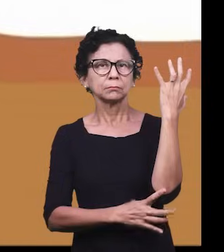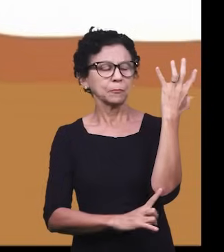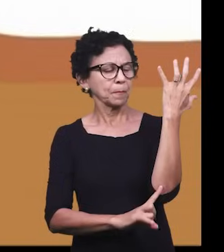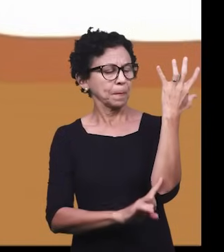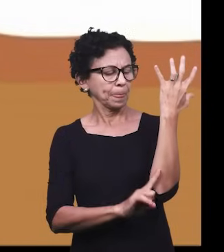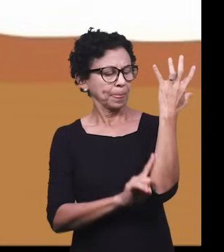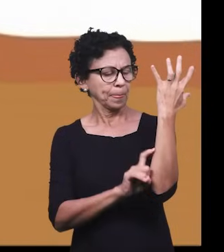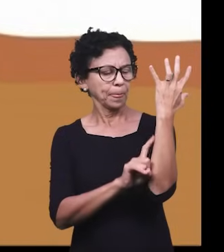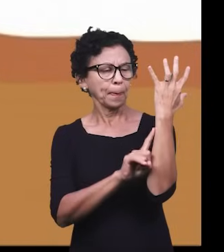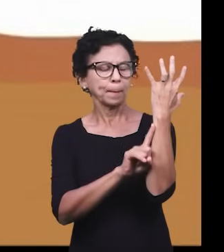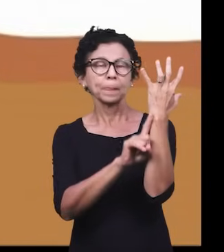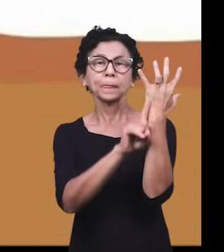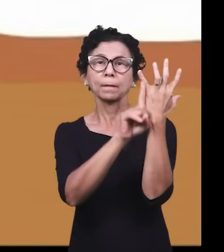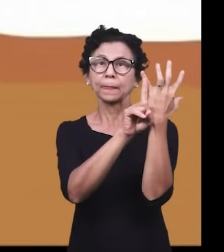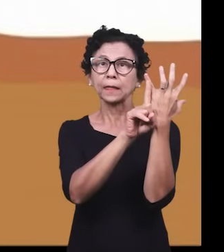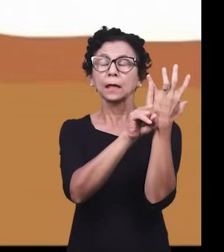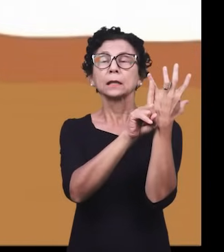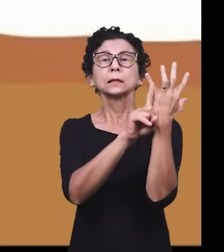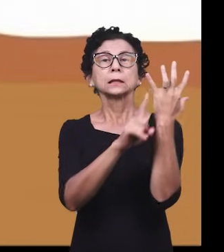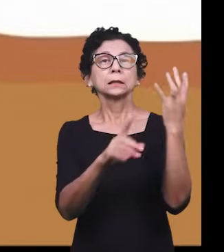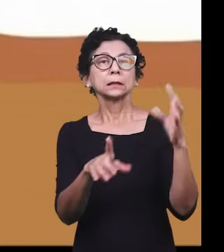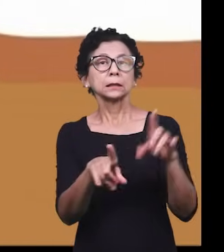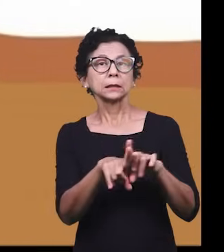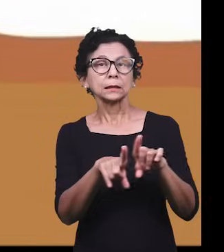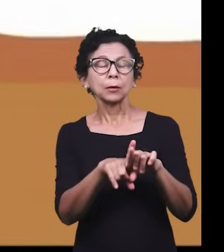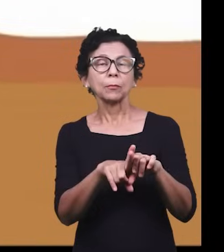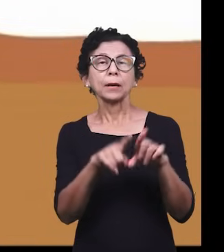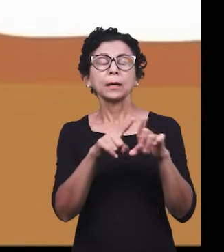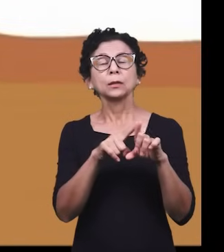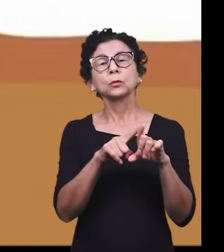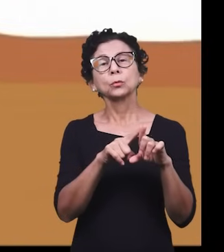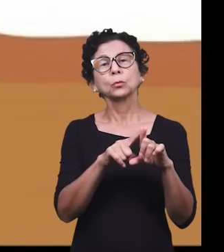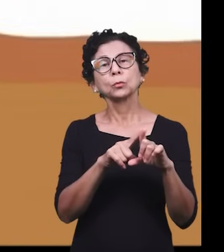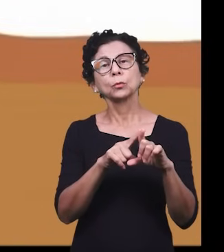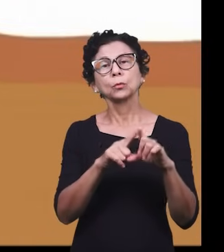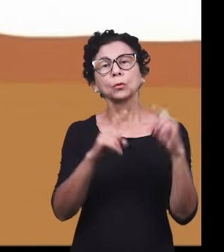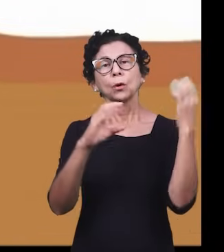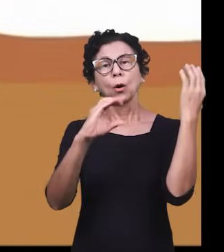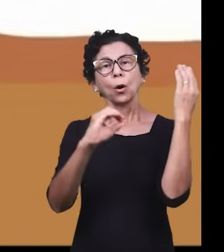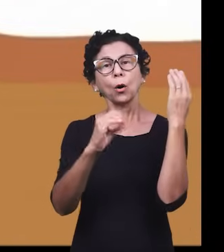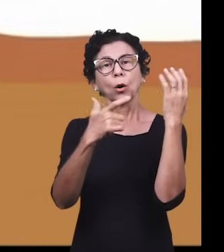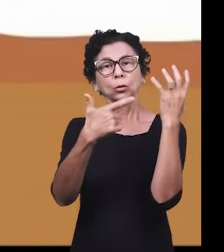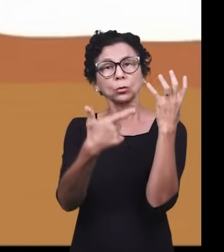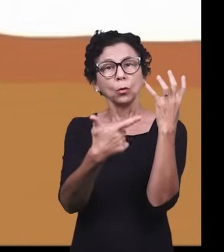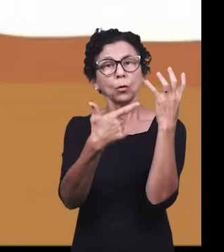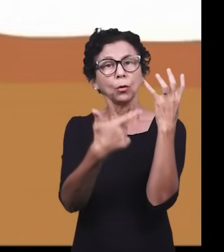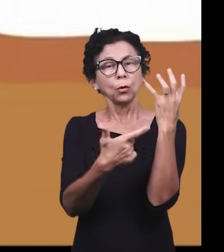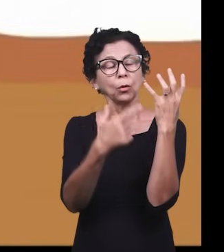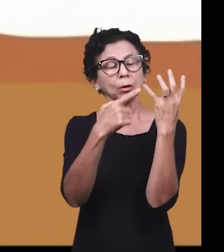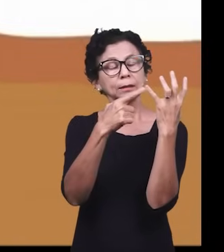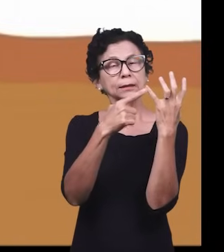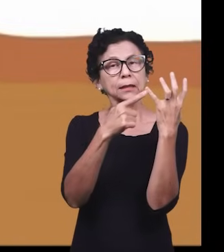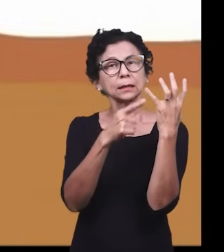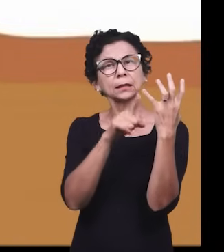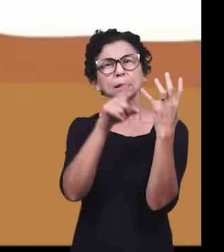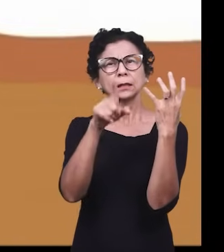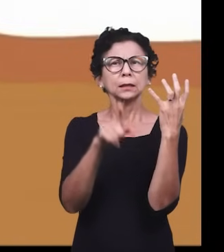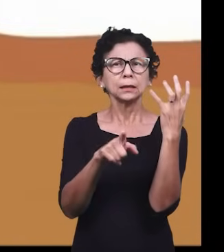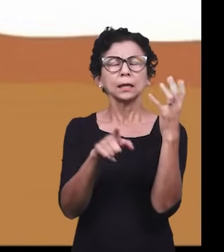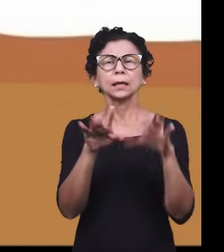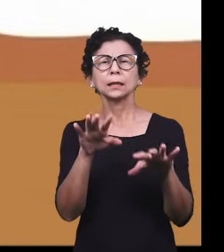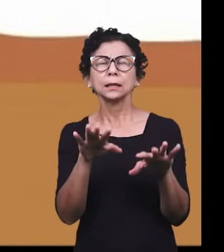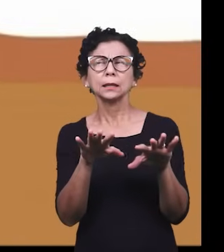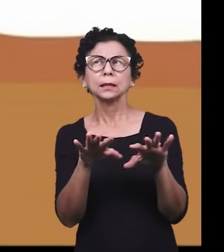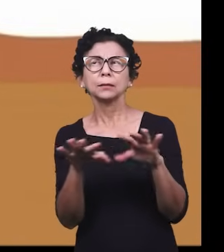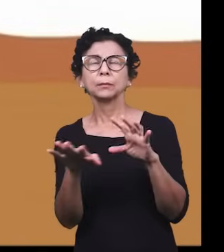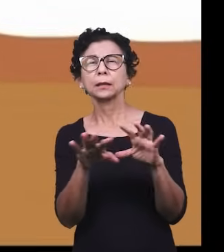gasosas né que é super importante pra planta para manter ali também uma temperatura para fazer